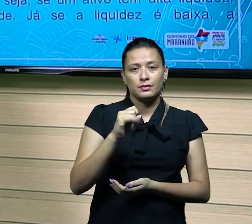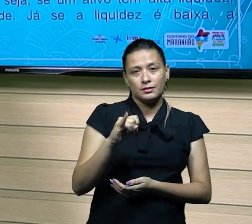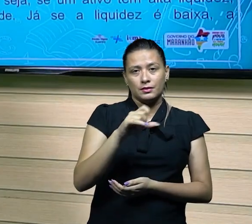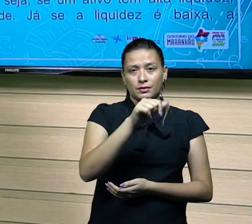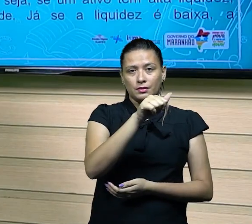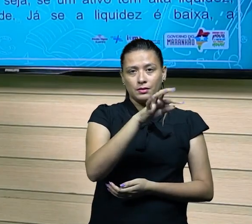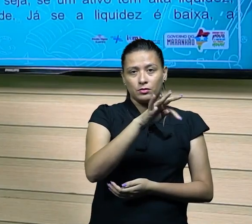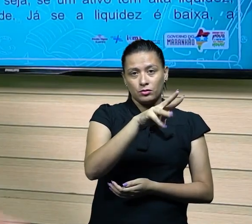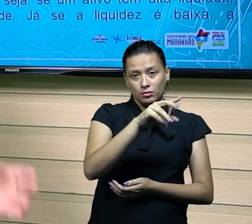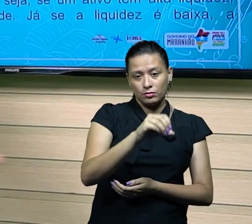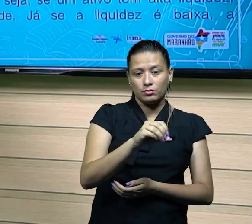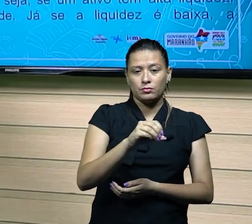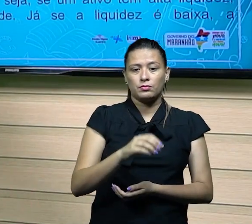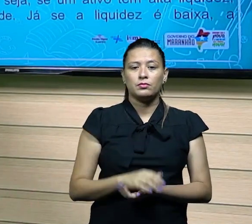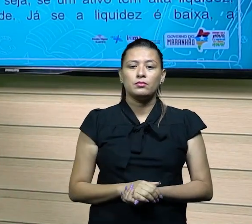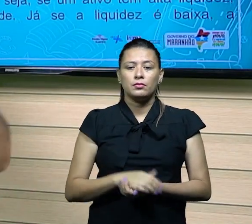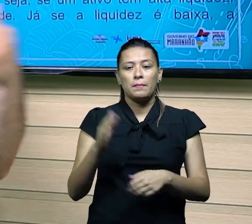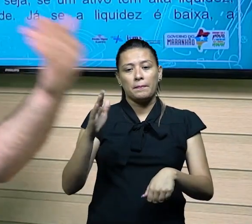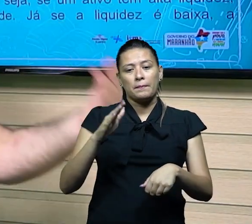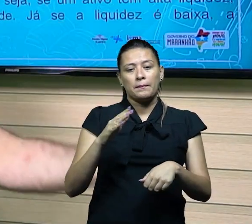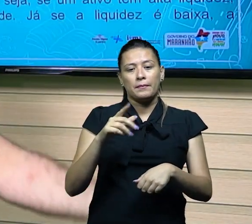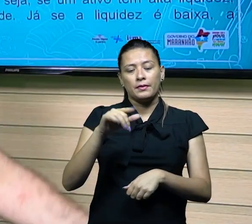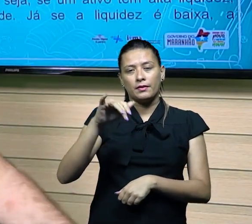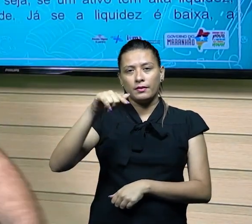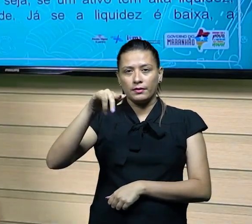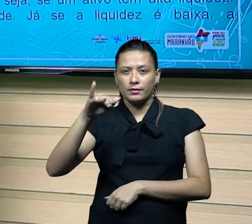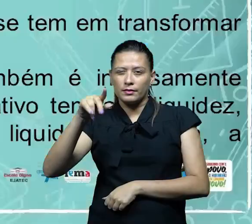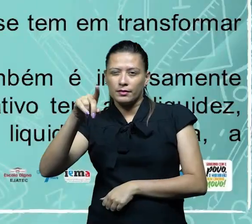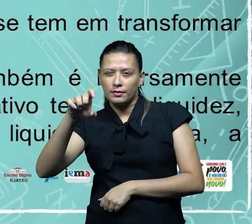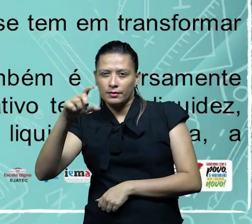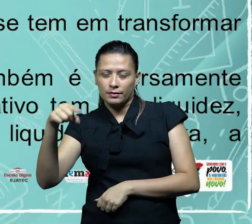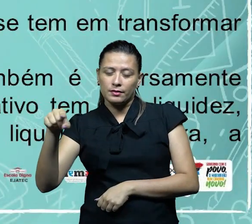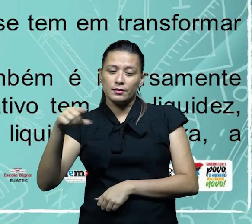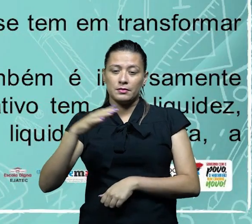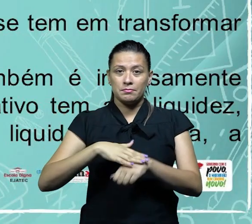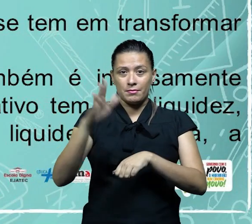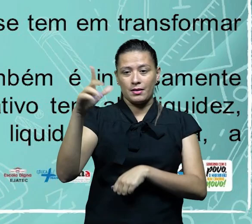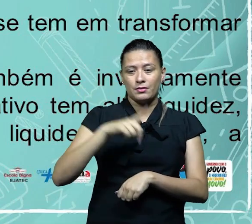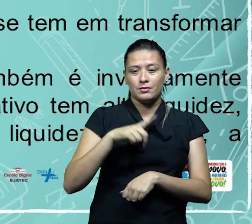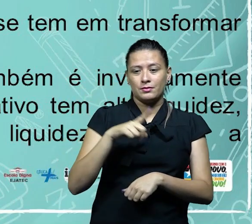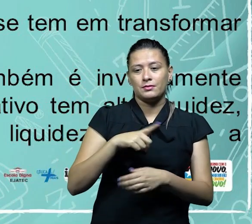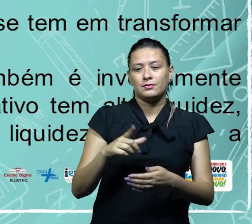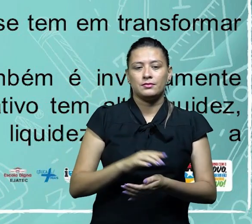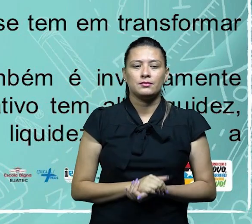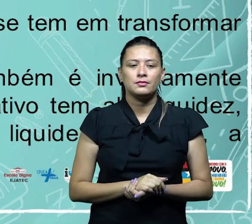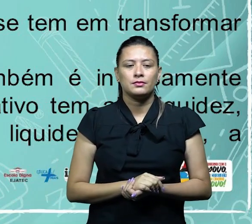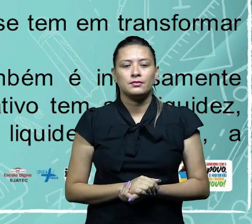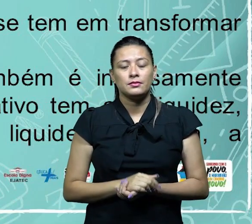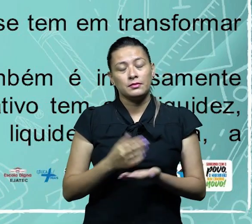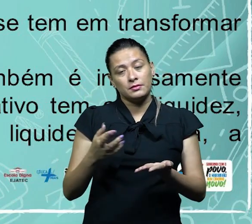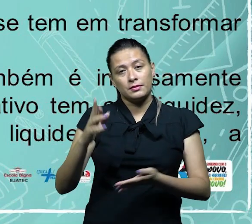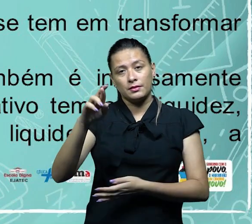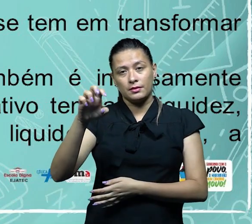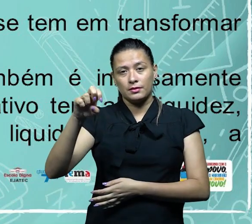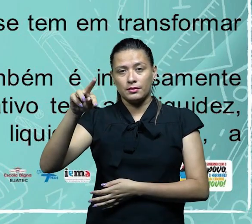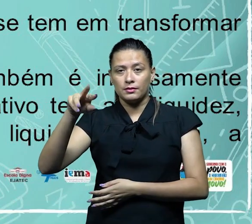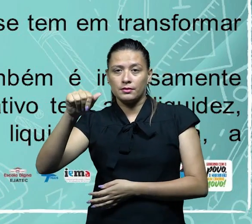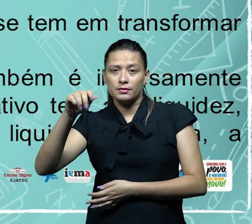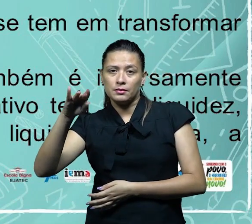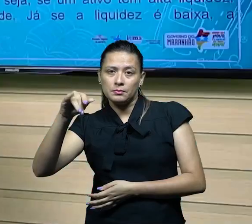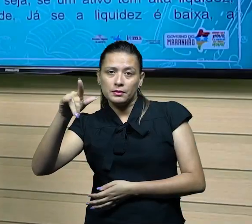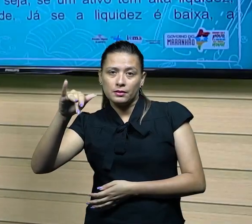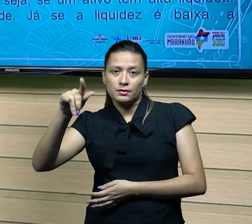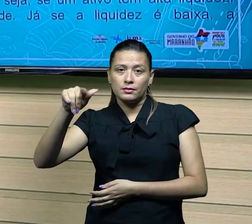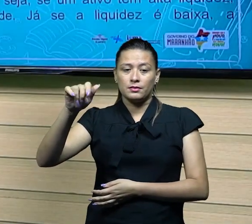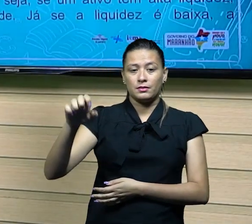dinheiro mais rapidamente, aquele ativo vai me render menos, certo? Já que a liquidez é baixa e a rentabilidade será